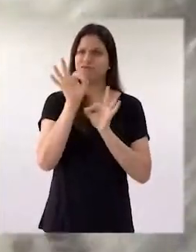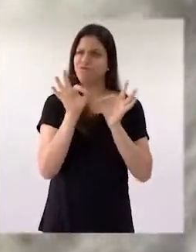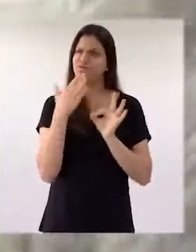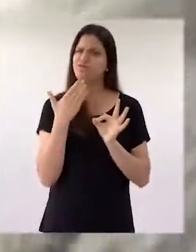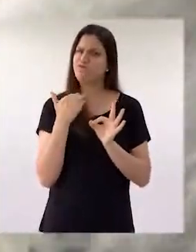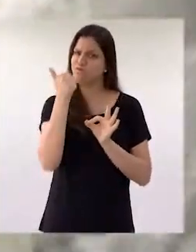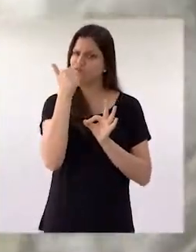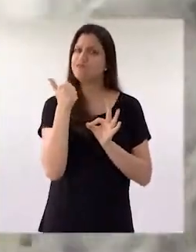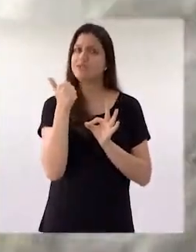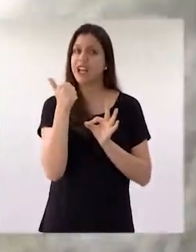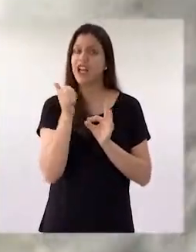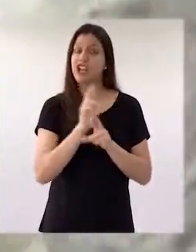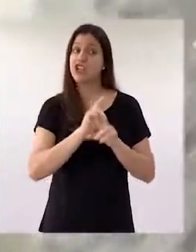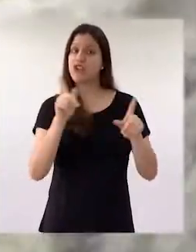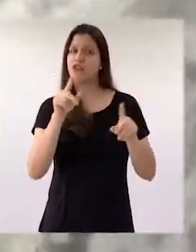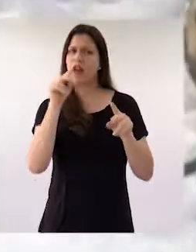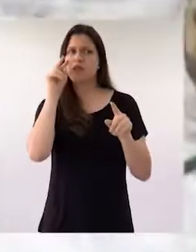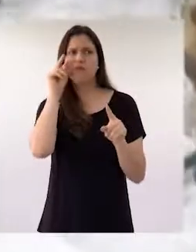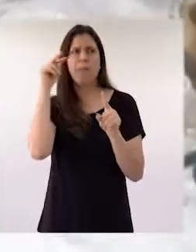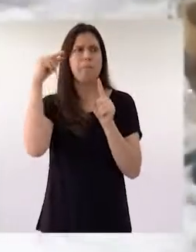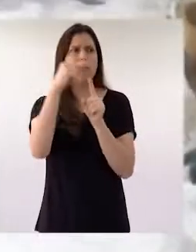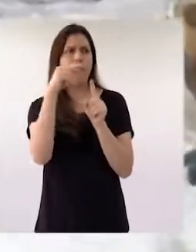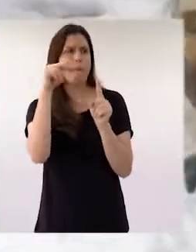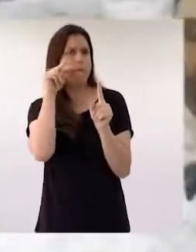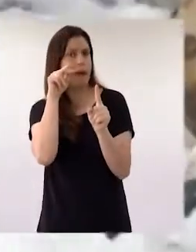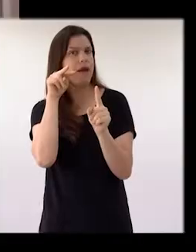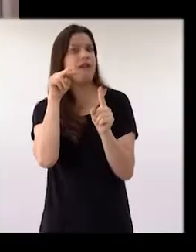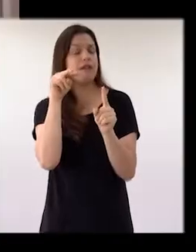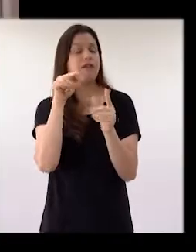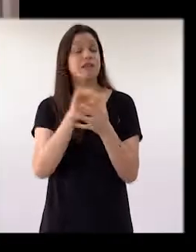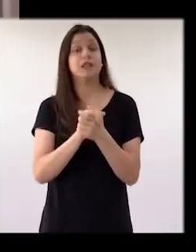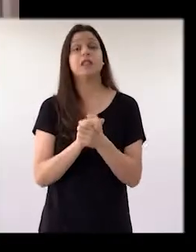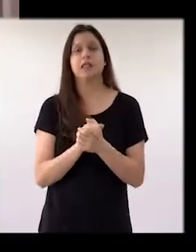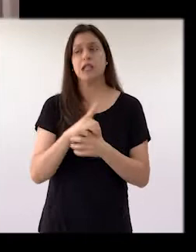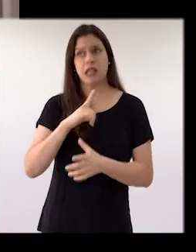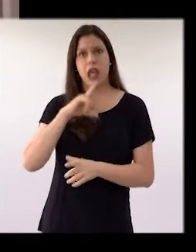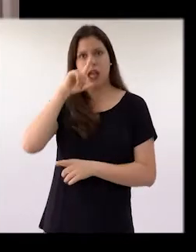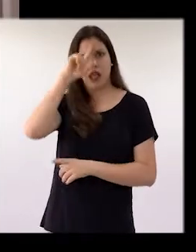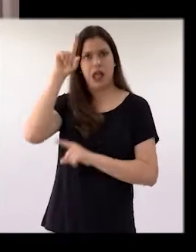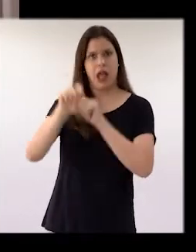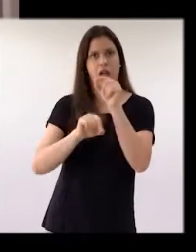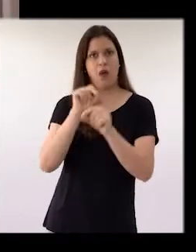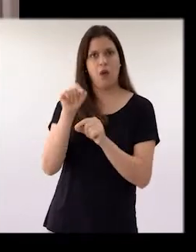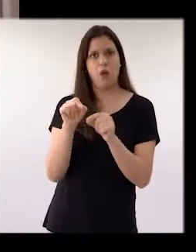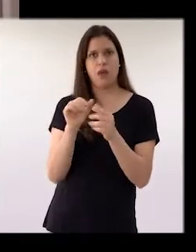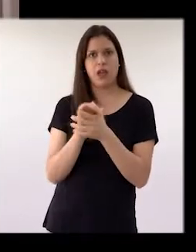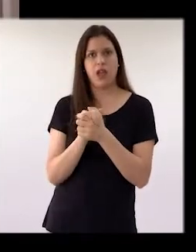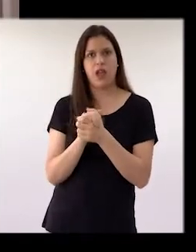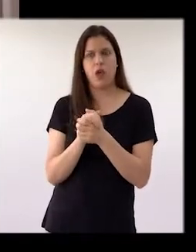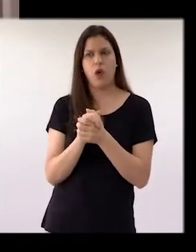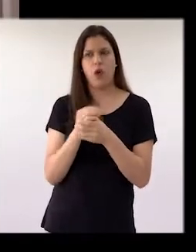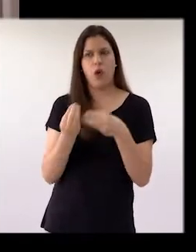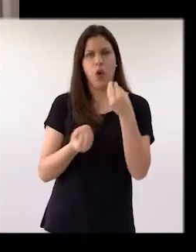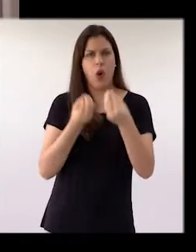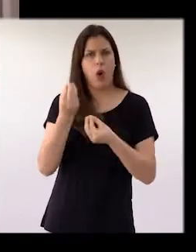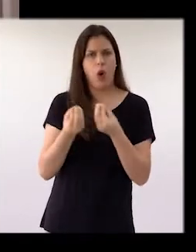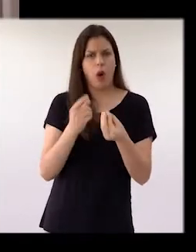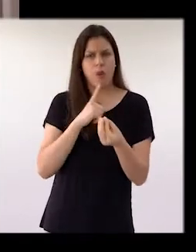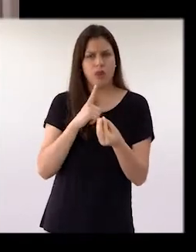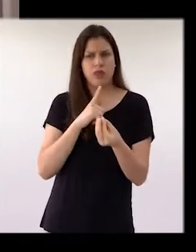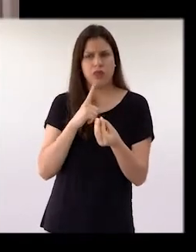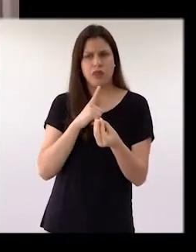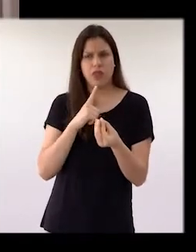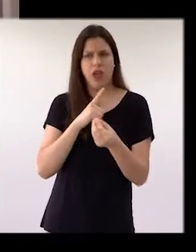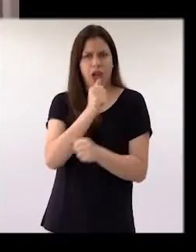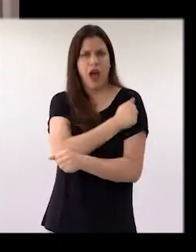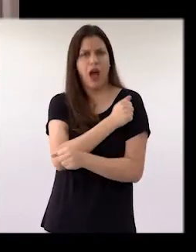dá a possibilidade de utilizar diferentes perspectivas. A gente tem essa ideia de que a interdisciplinaridade quer dizer o